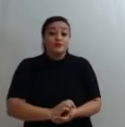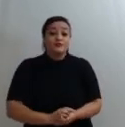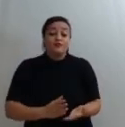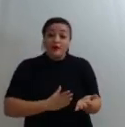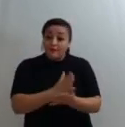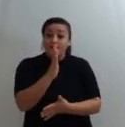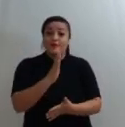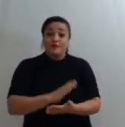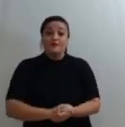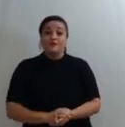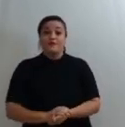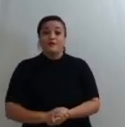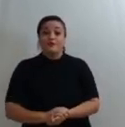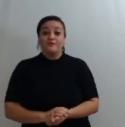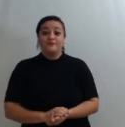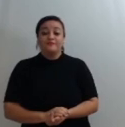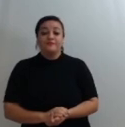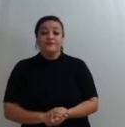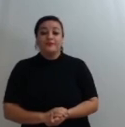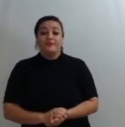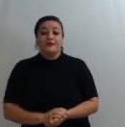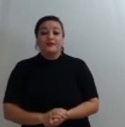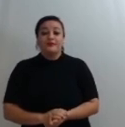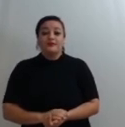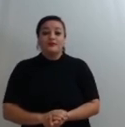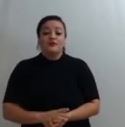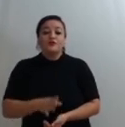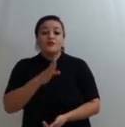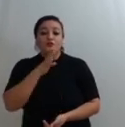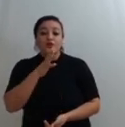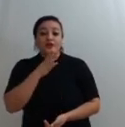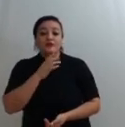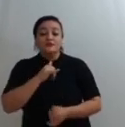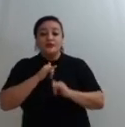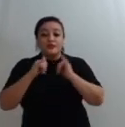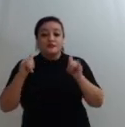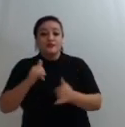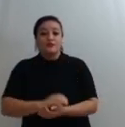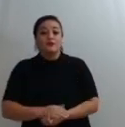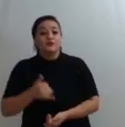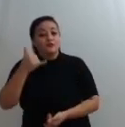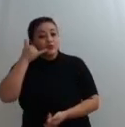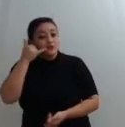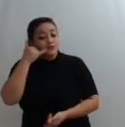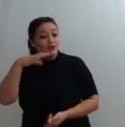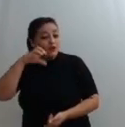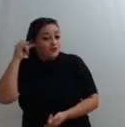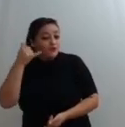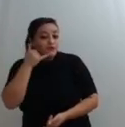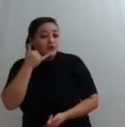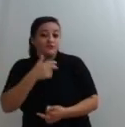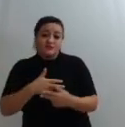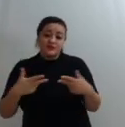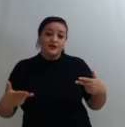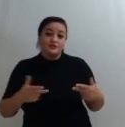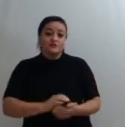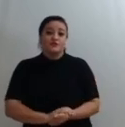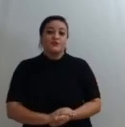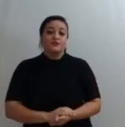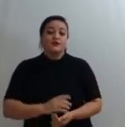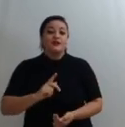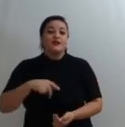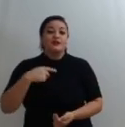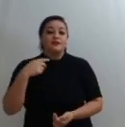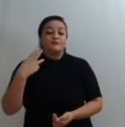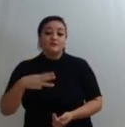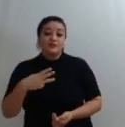do acesso às informações contidas dentro do celular, e uma terceira questão, um problema que na verdade,